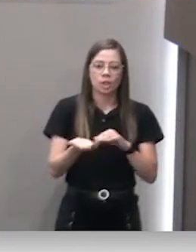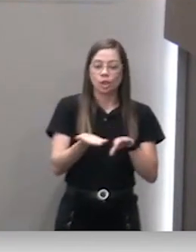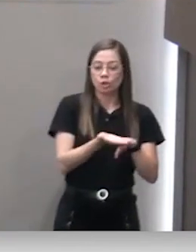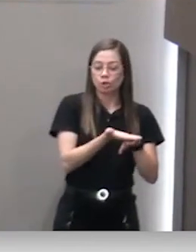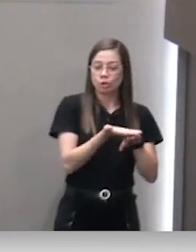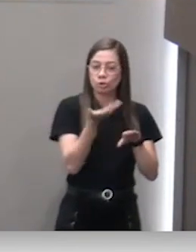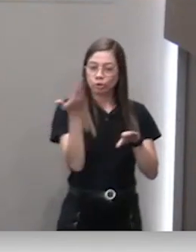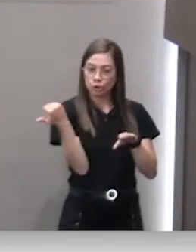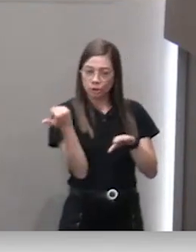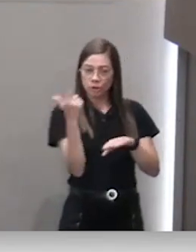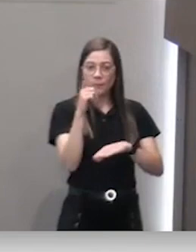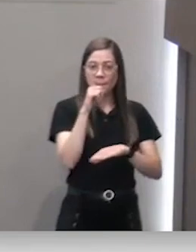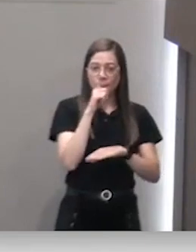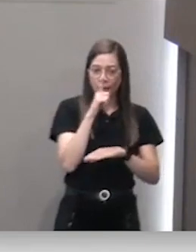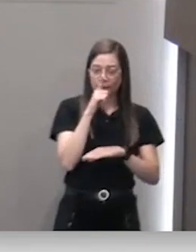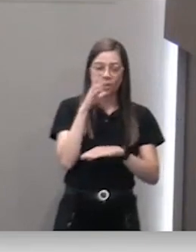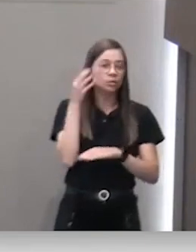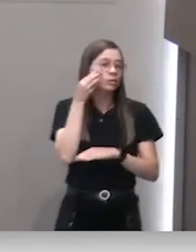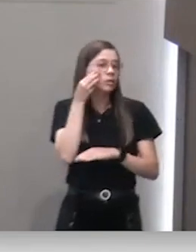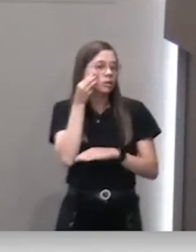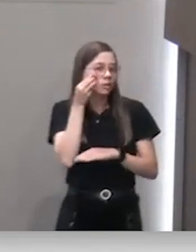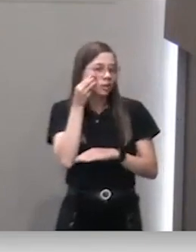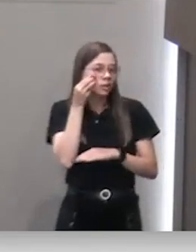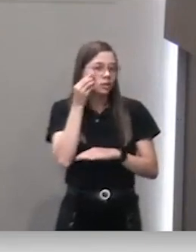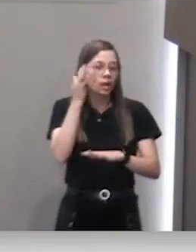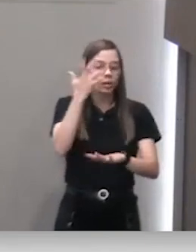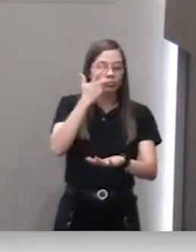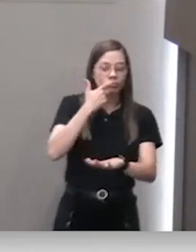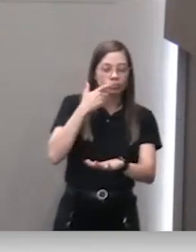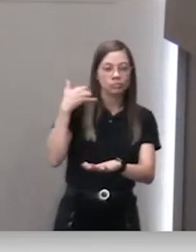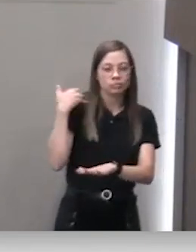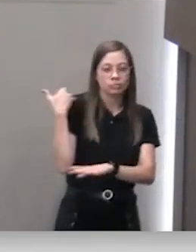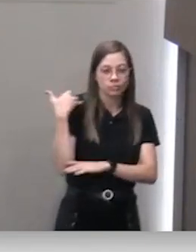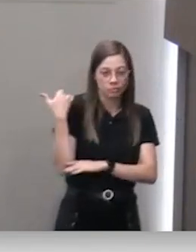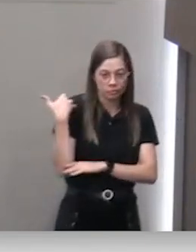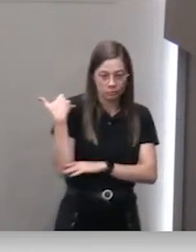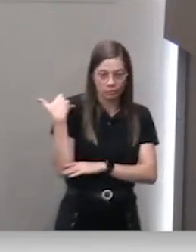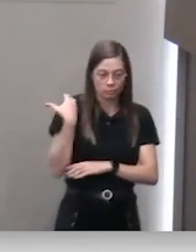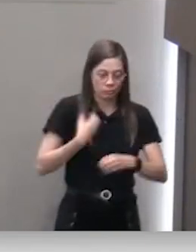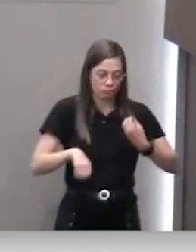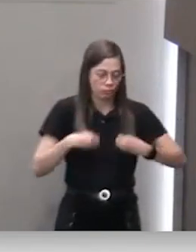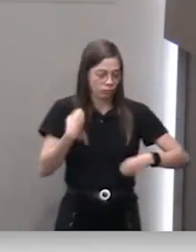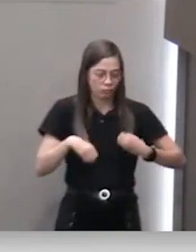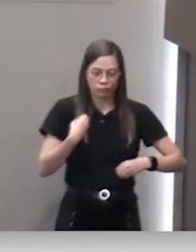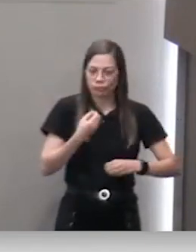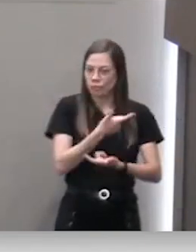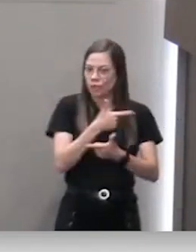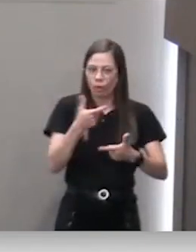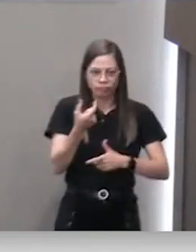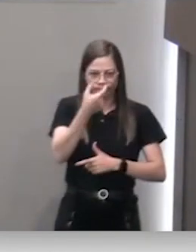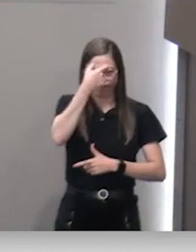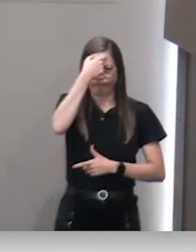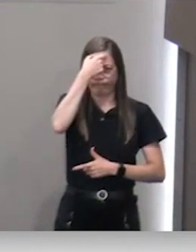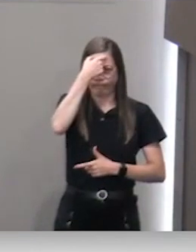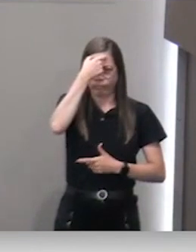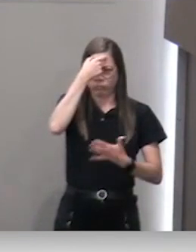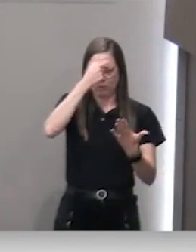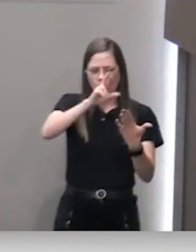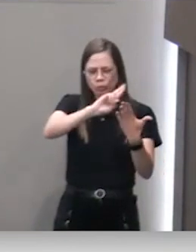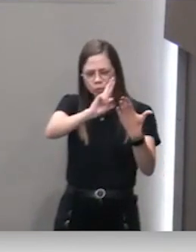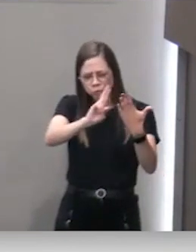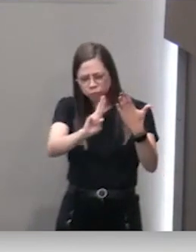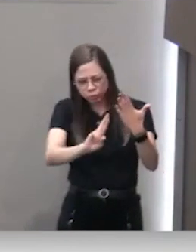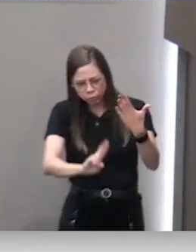de menores de idade. Admite hormônio em criança sem consentimento. Por favor. E aí uma série de